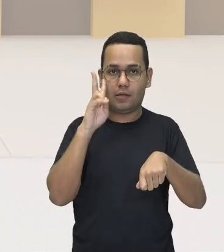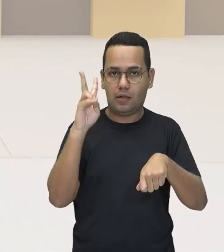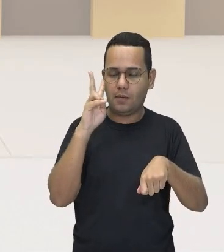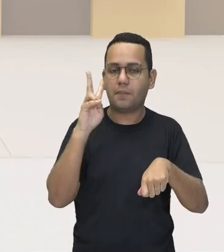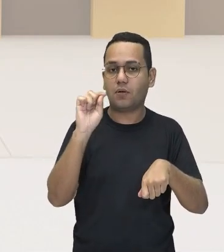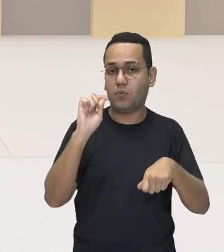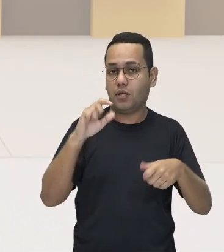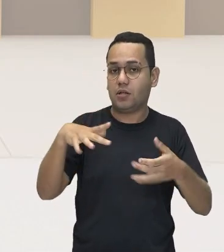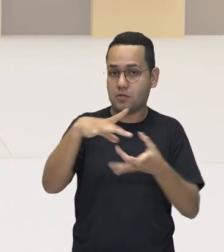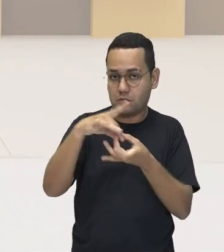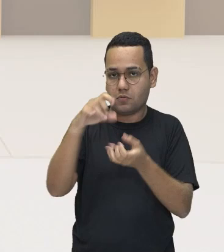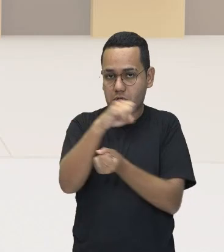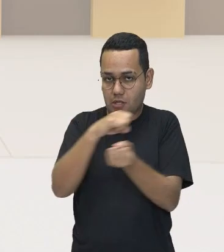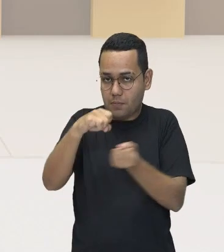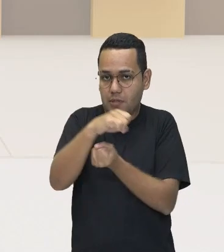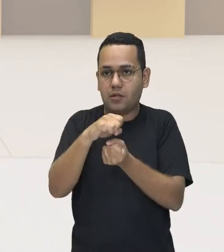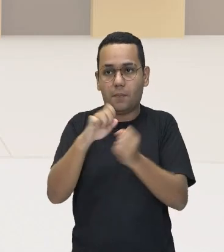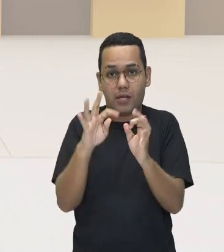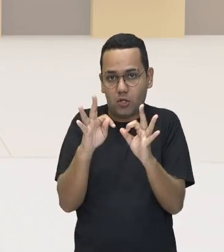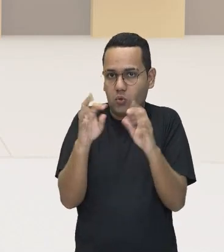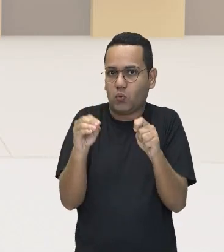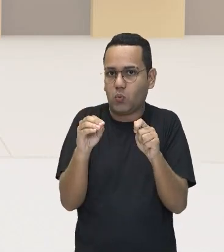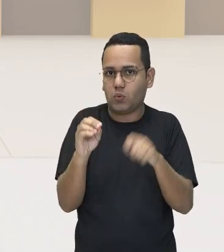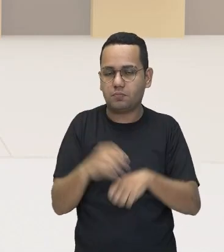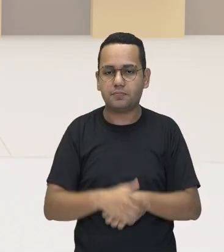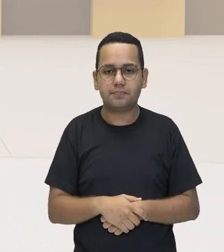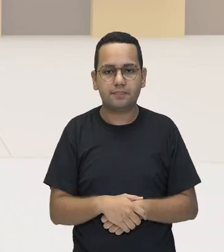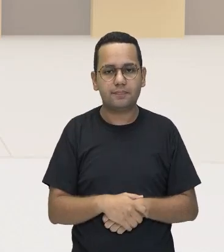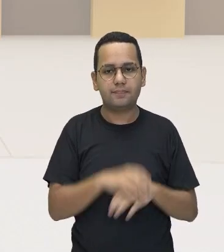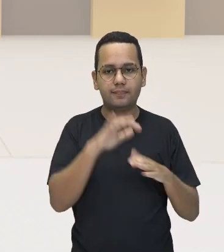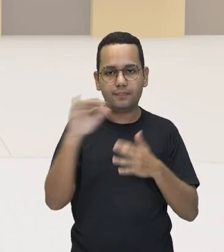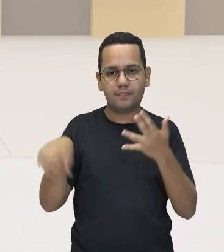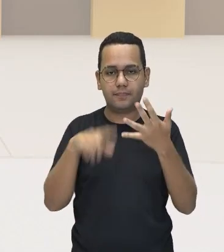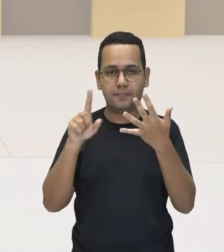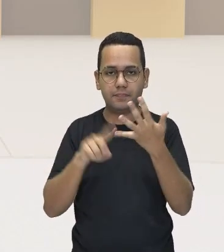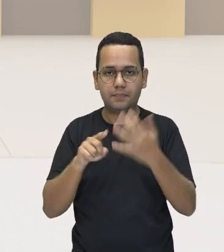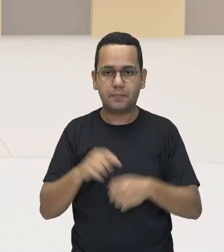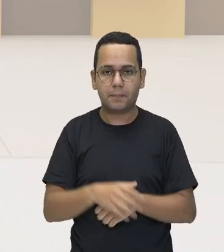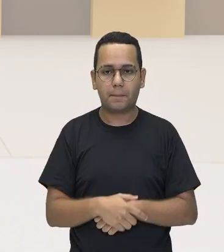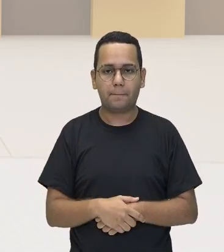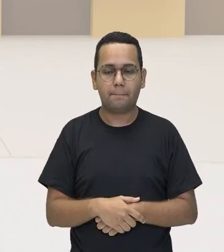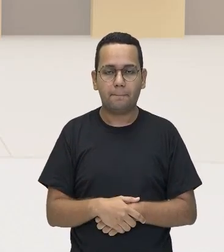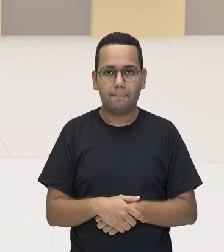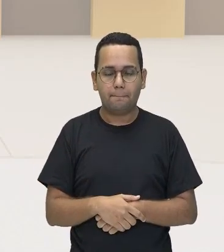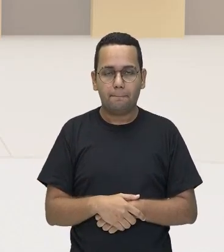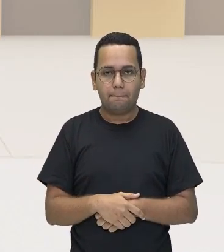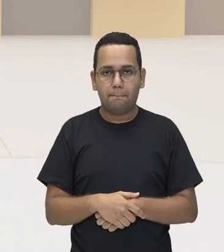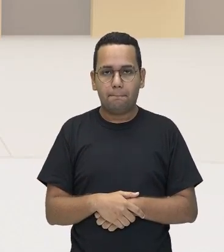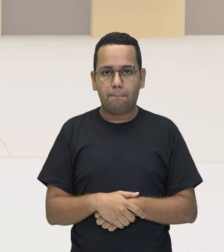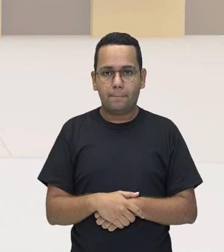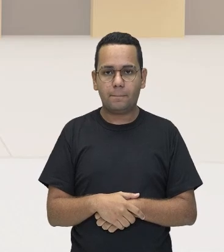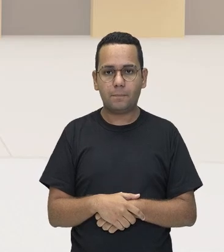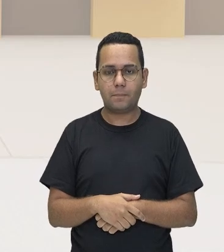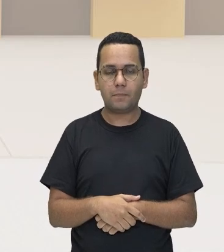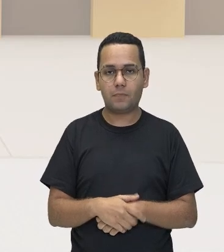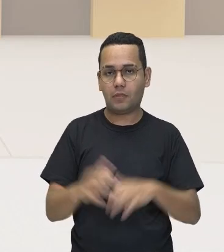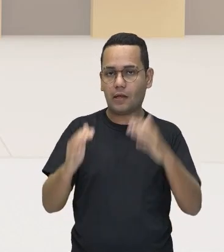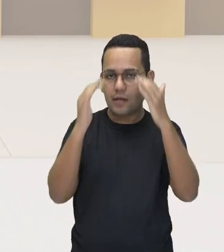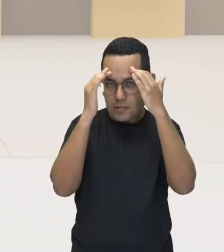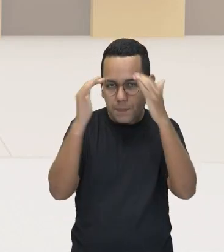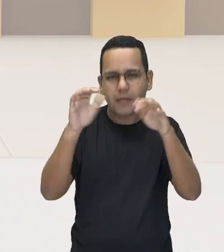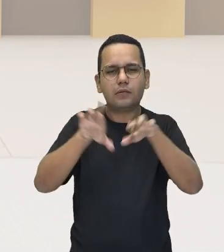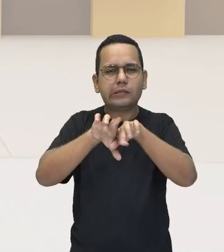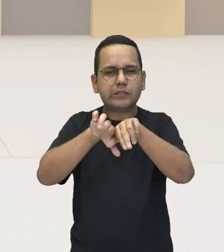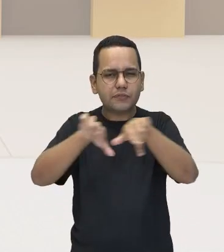ponto que nós temos é o respeito à diversidade cultural. O nosso estado do Amazonas,